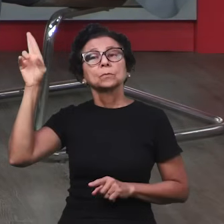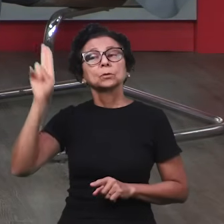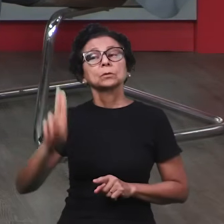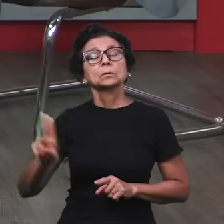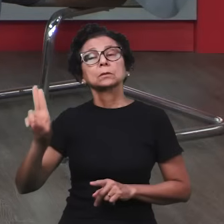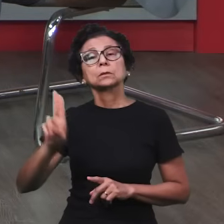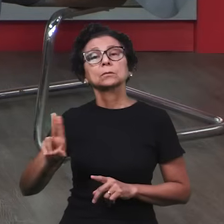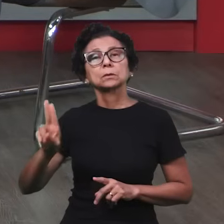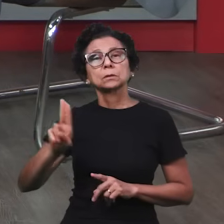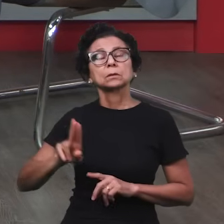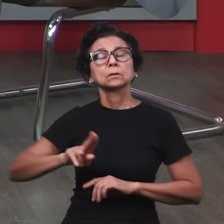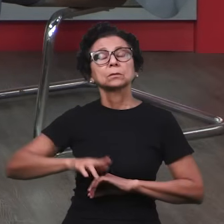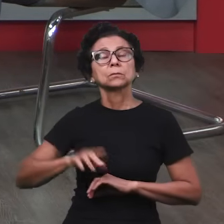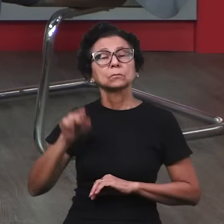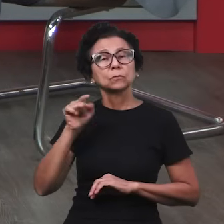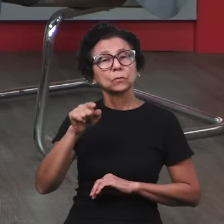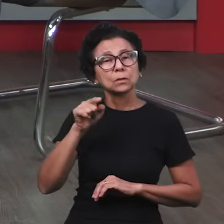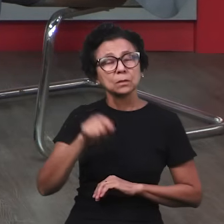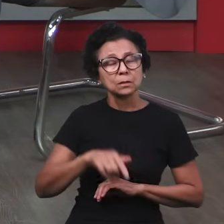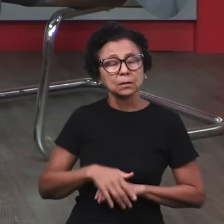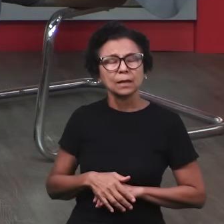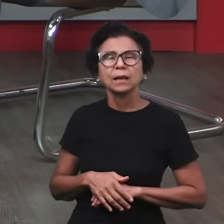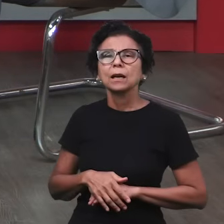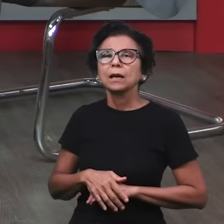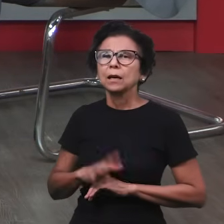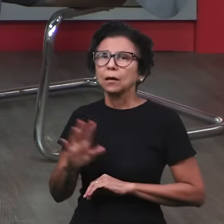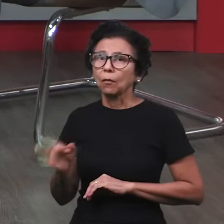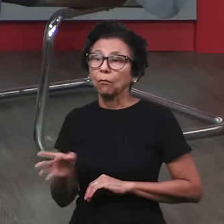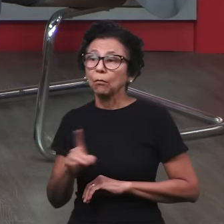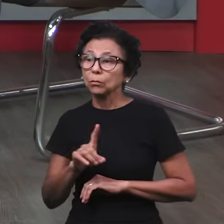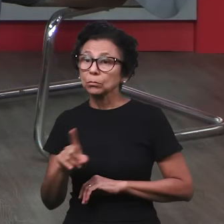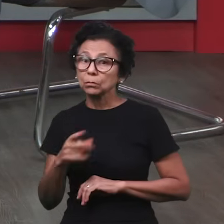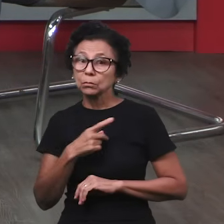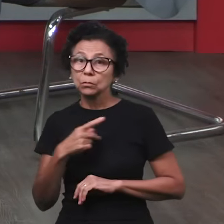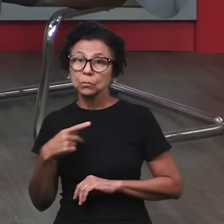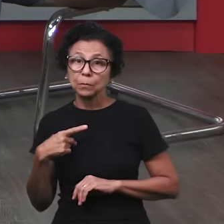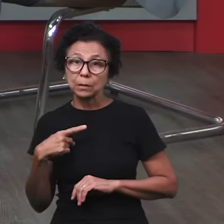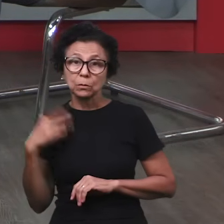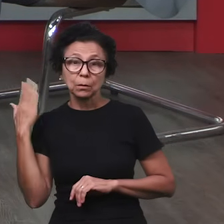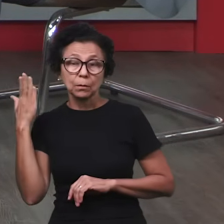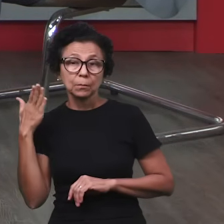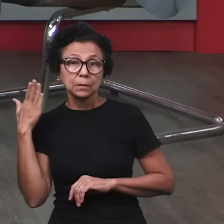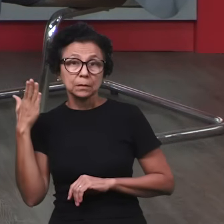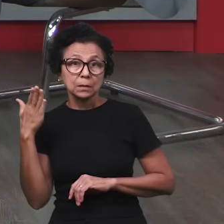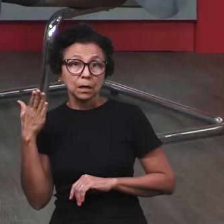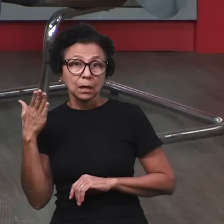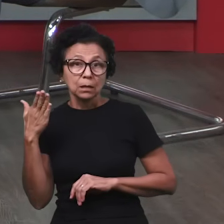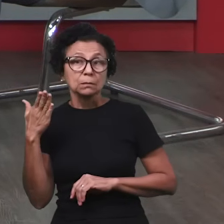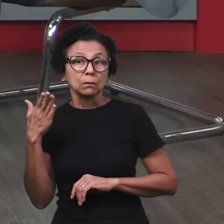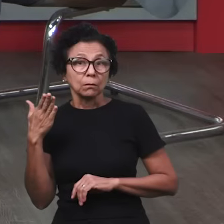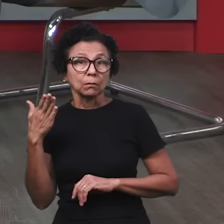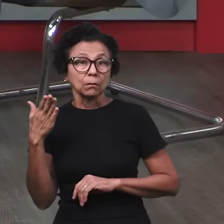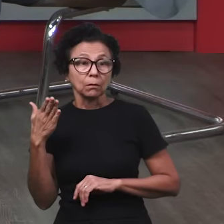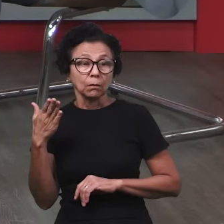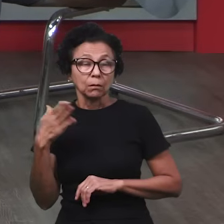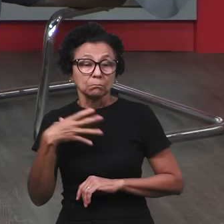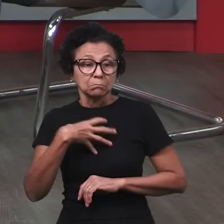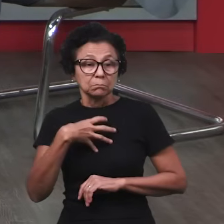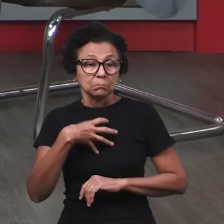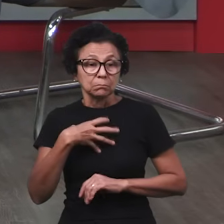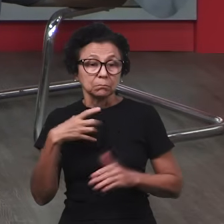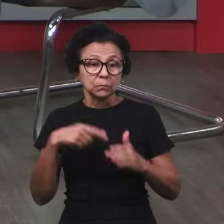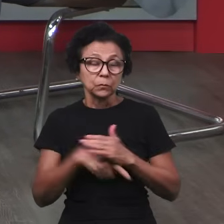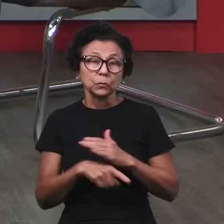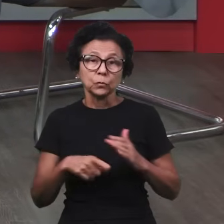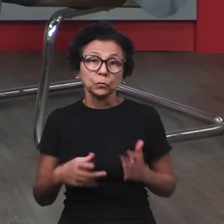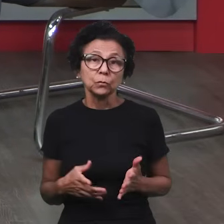E às vezes é comum, às vezes, algum tempo depois, uma ovelha procurou aquela palavra assim, me trouxe esse benefício. Foi